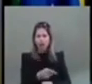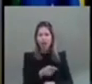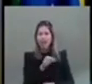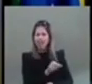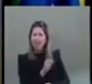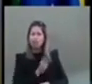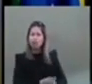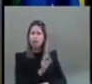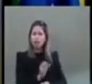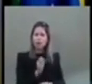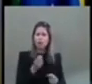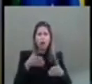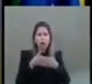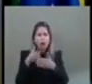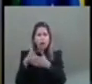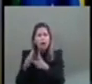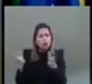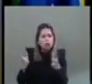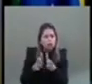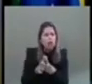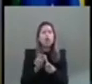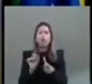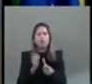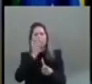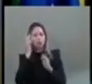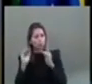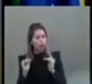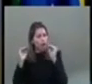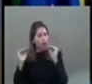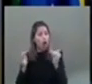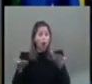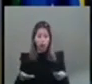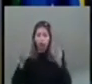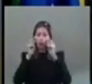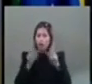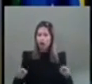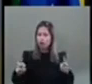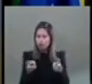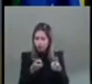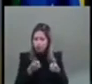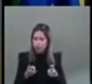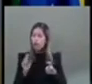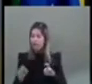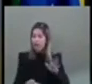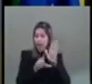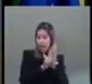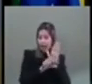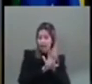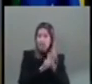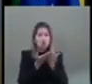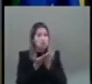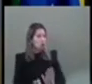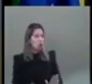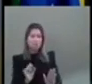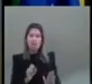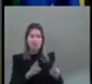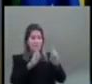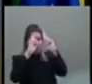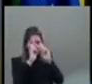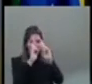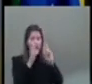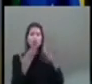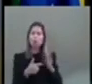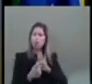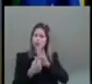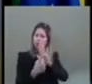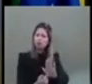o trabalho de determinadas autoridades hoje se vê que não era bem assim e esta lei de abuso de autoridade de que precisamos aqui mostrar